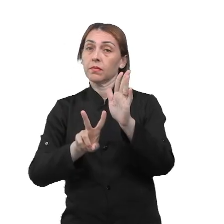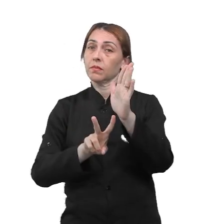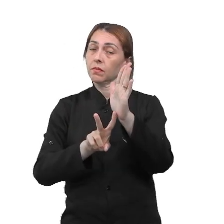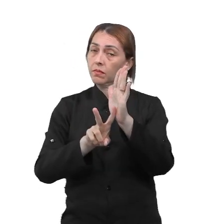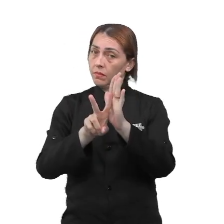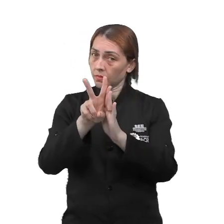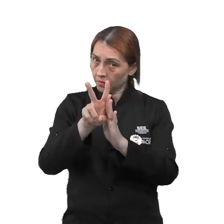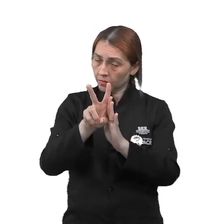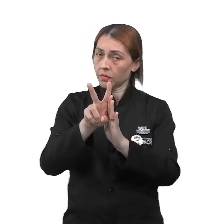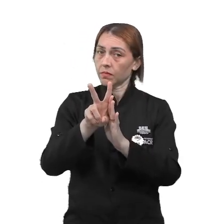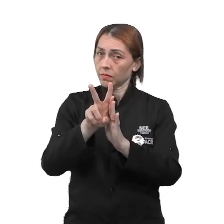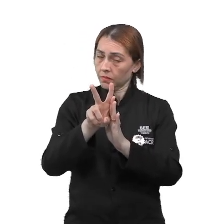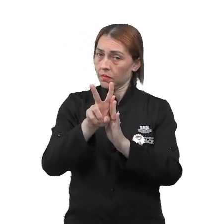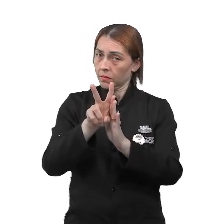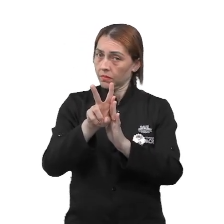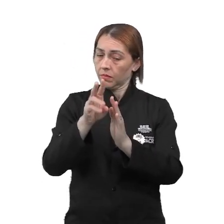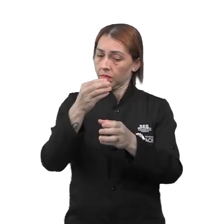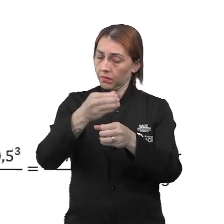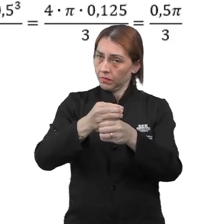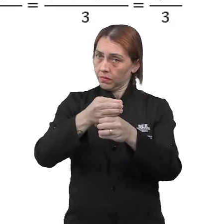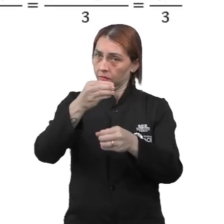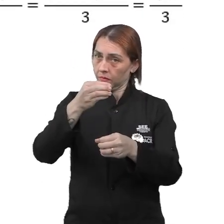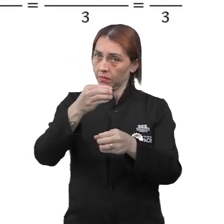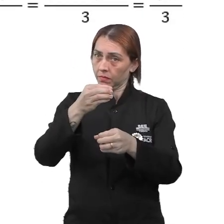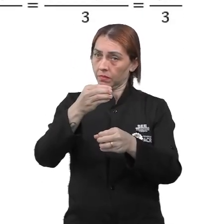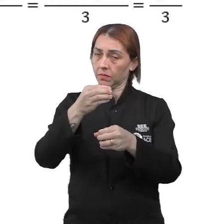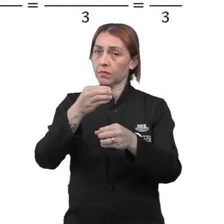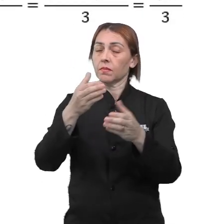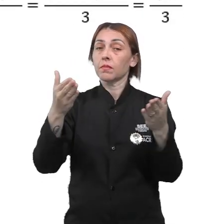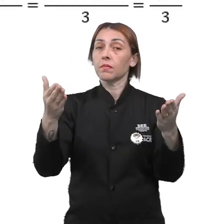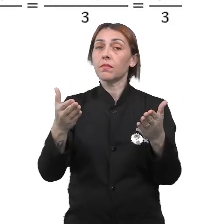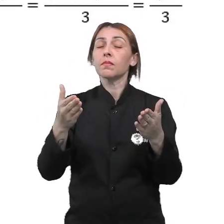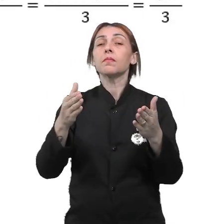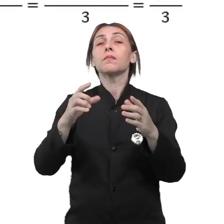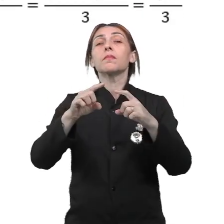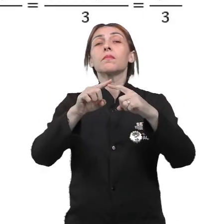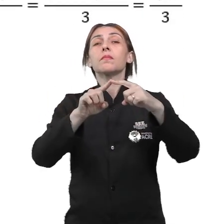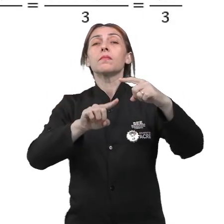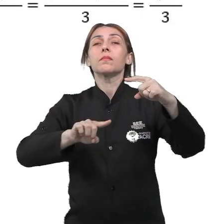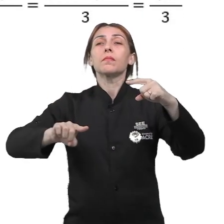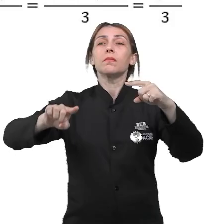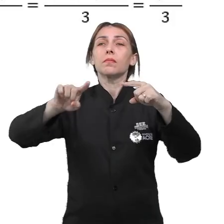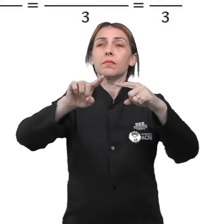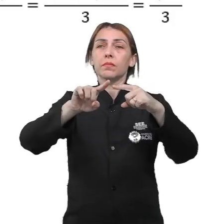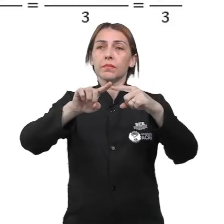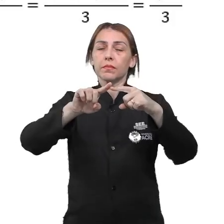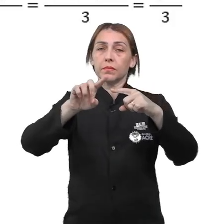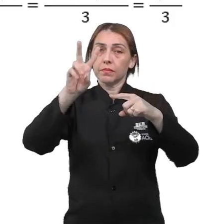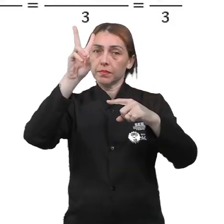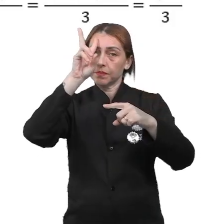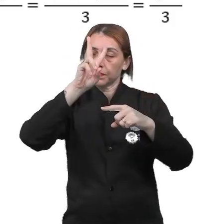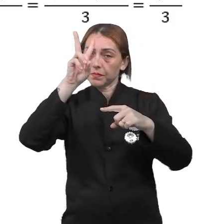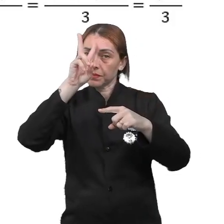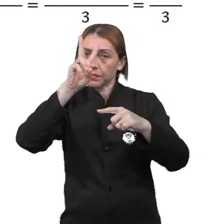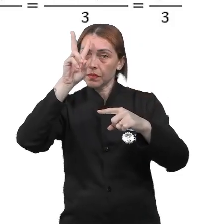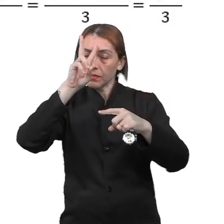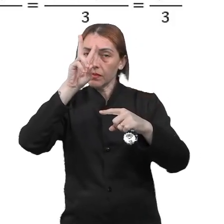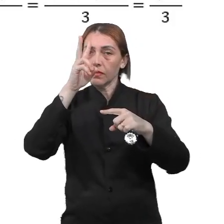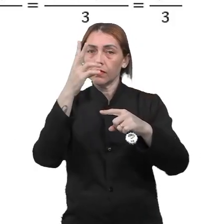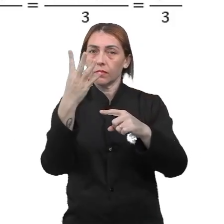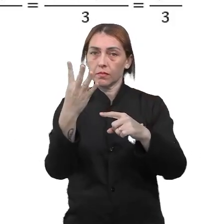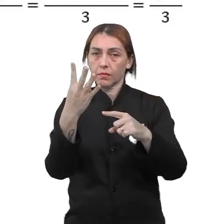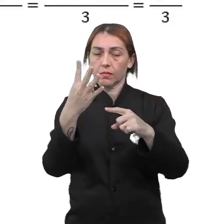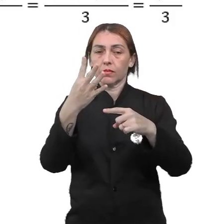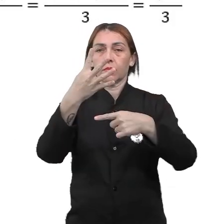volume do nosso cilindro. Vamos à esfera. A esfera, por sua vez, ó, eu vou lembrar que a esfera é 4 terços